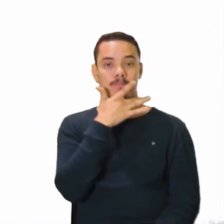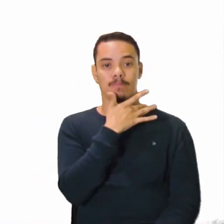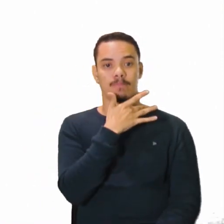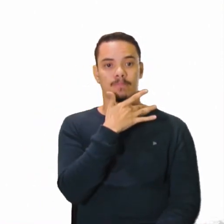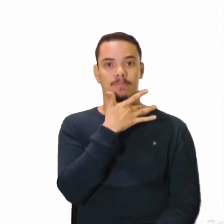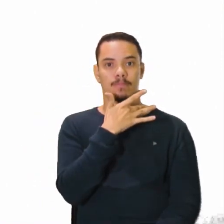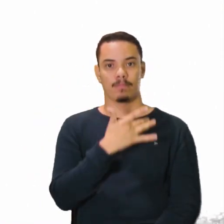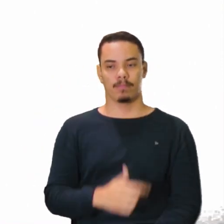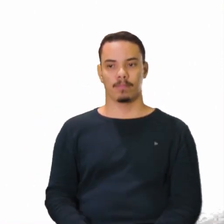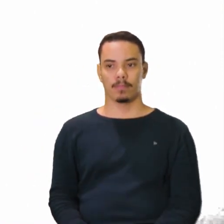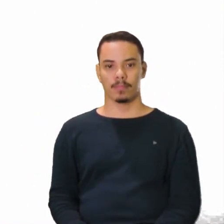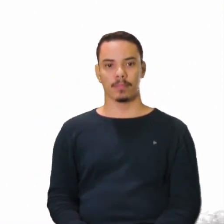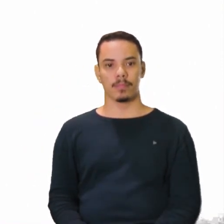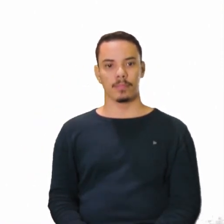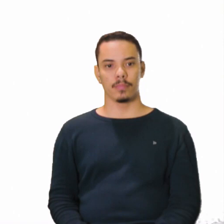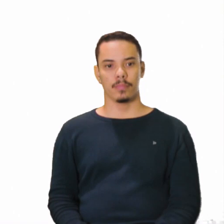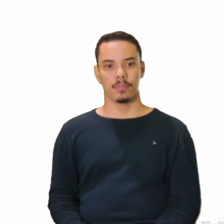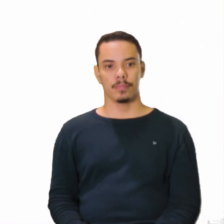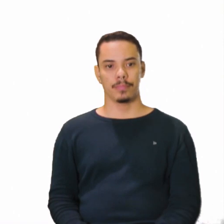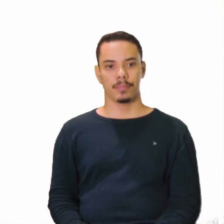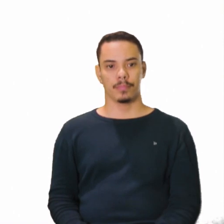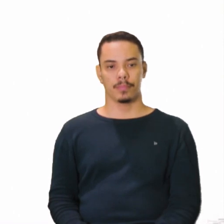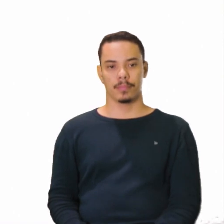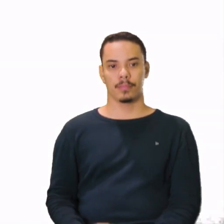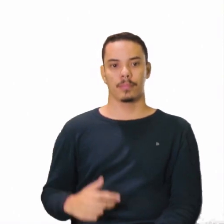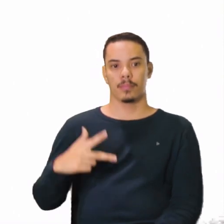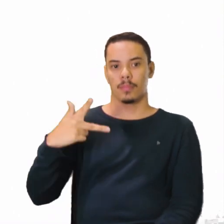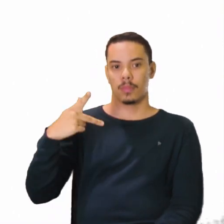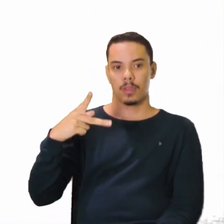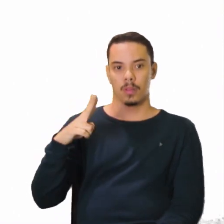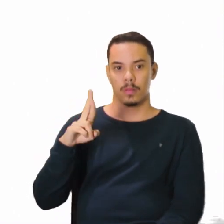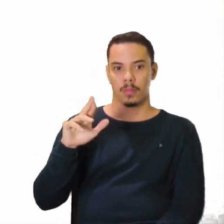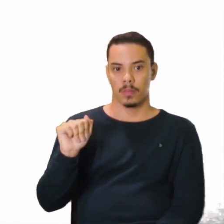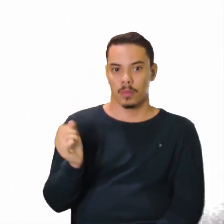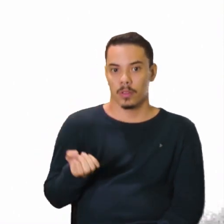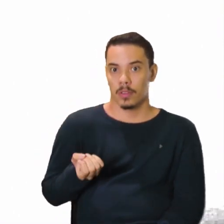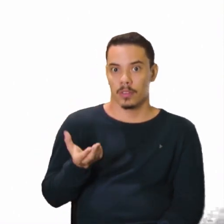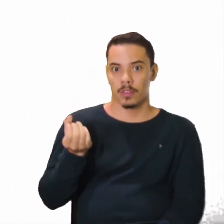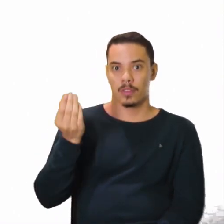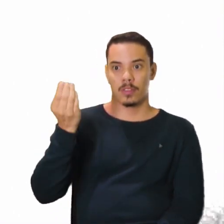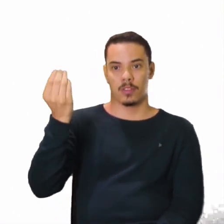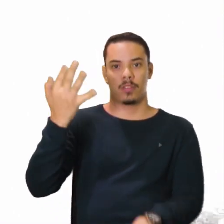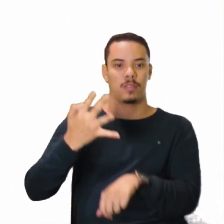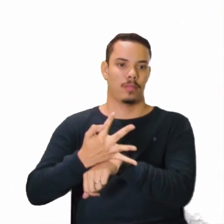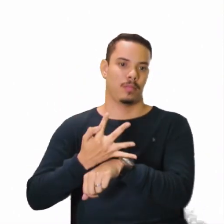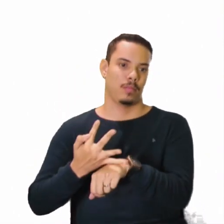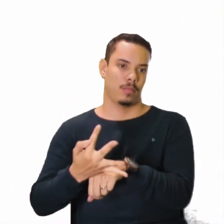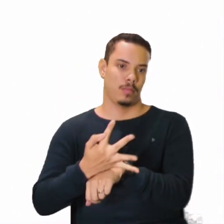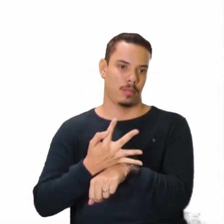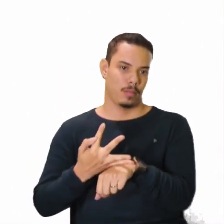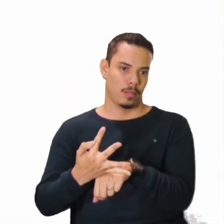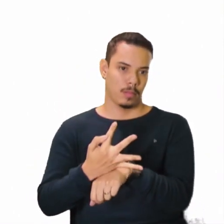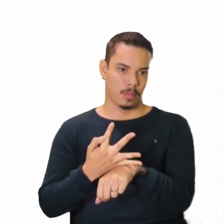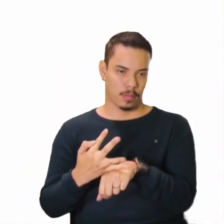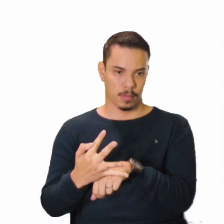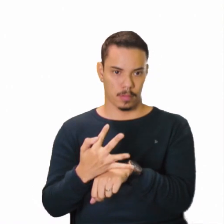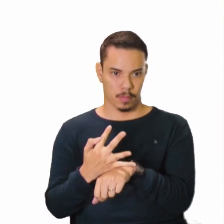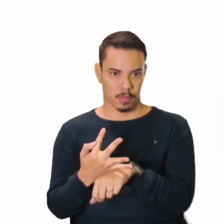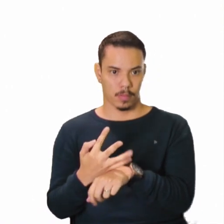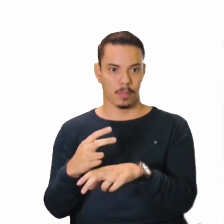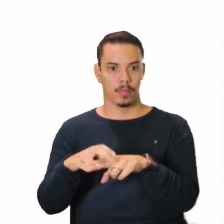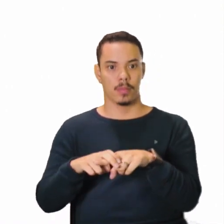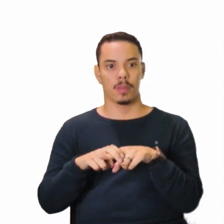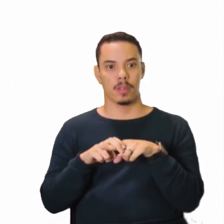né? Vamos aí ao exemplo 2. Pura viajou nas férias. Olha nosso verbo aqui. Então, o